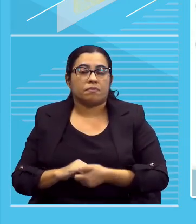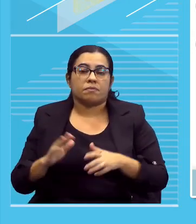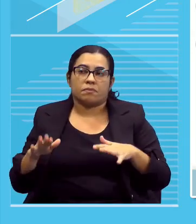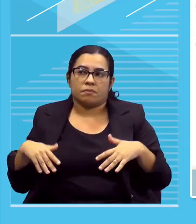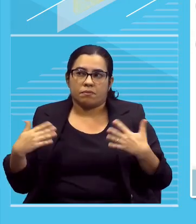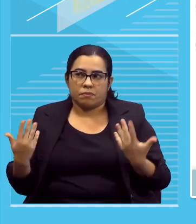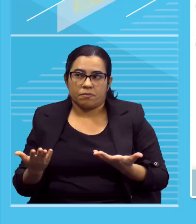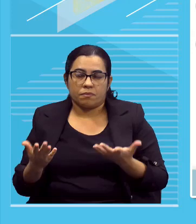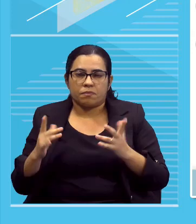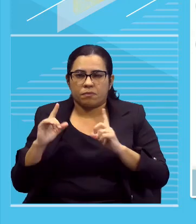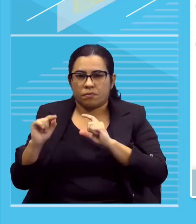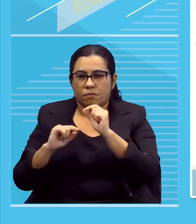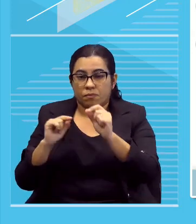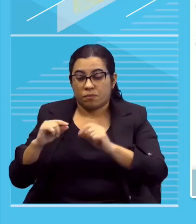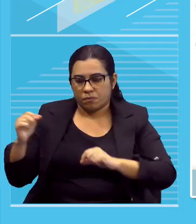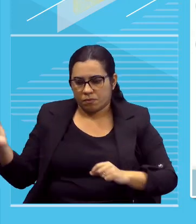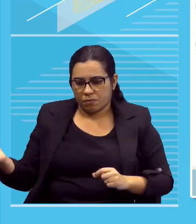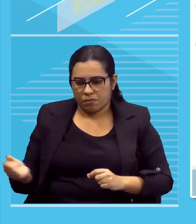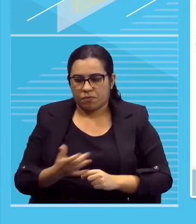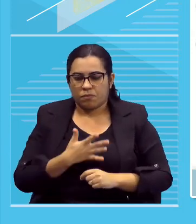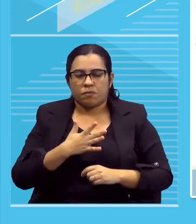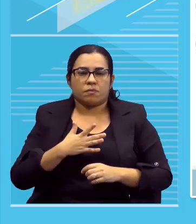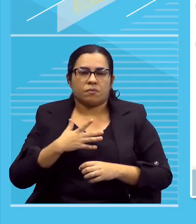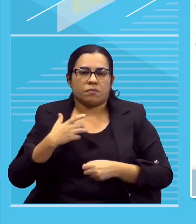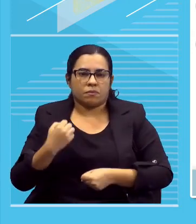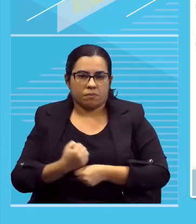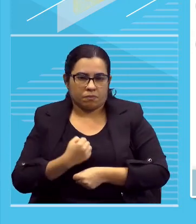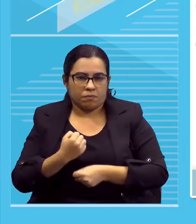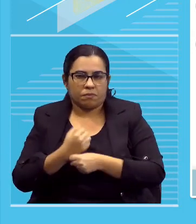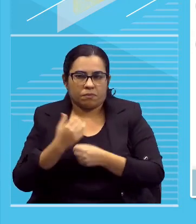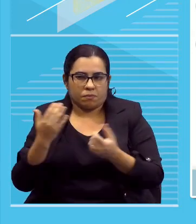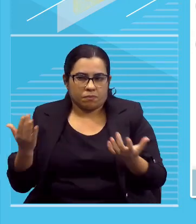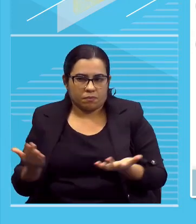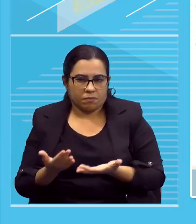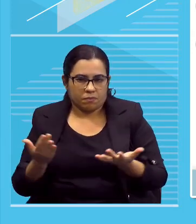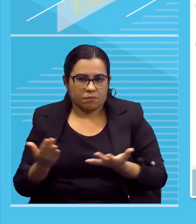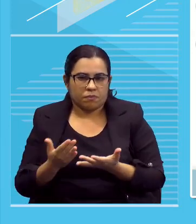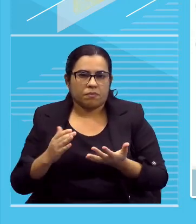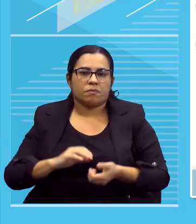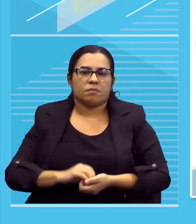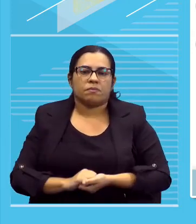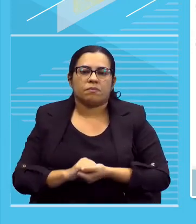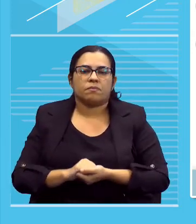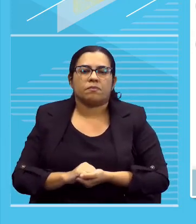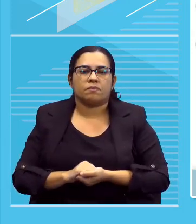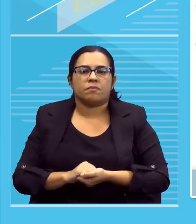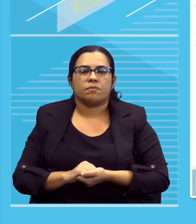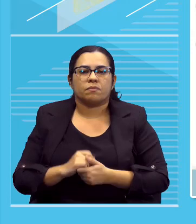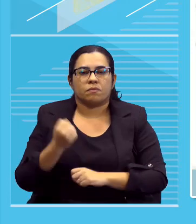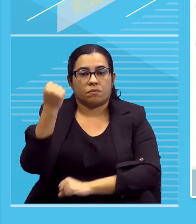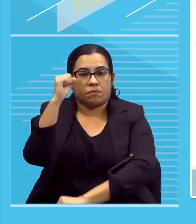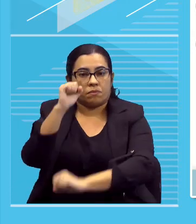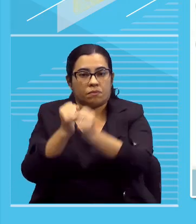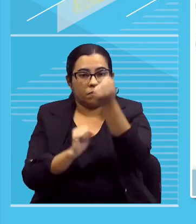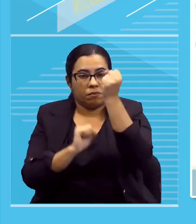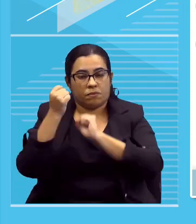moderna produção que temos no campo hoje industrializado